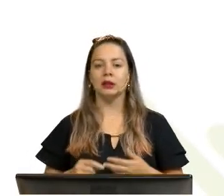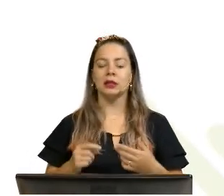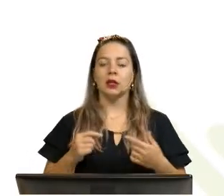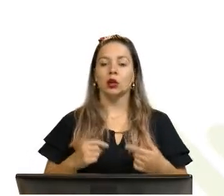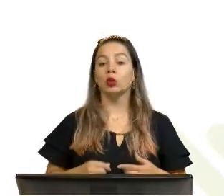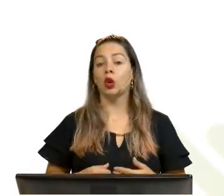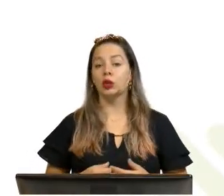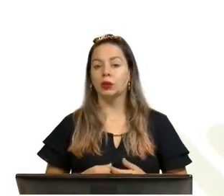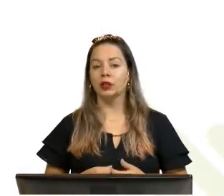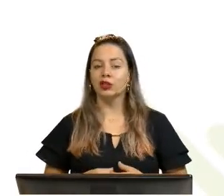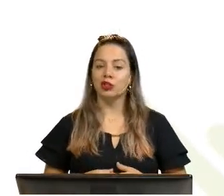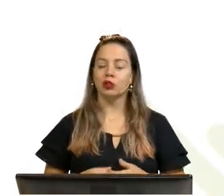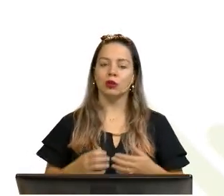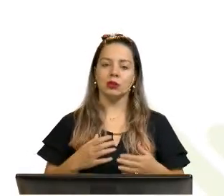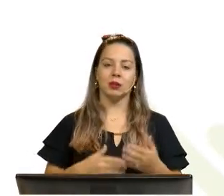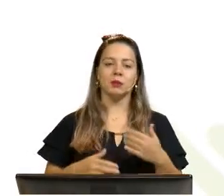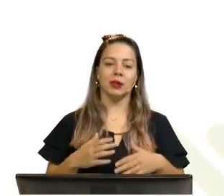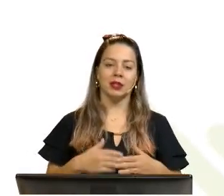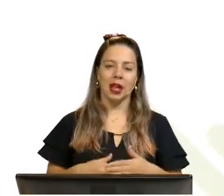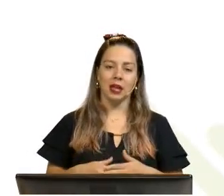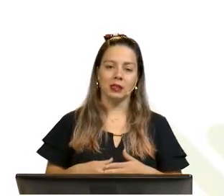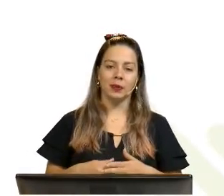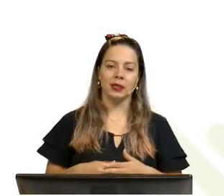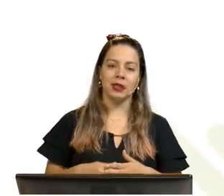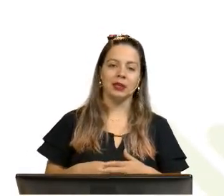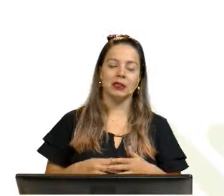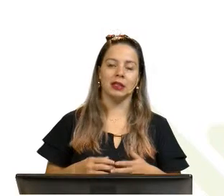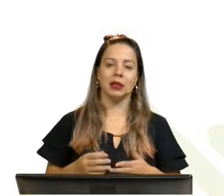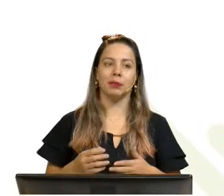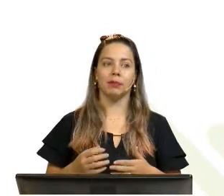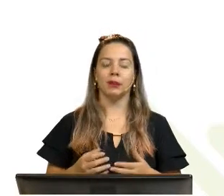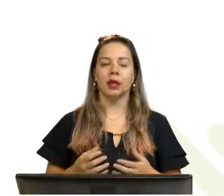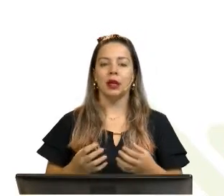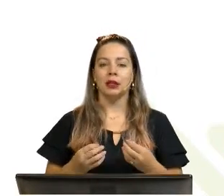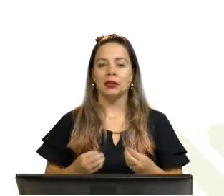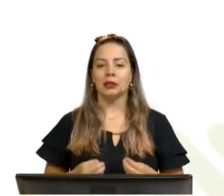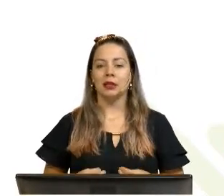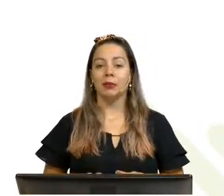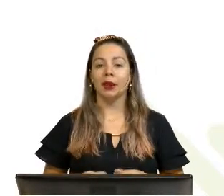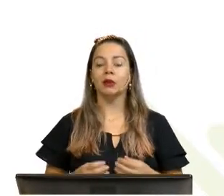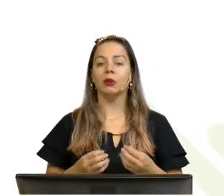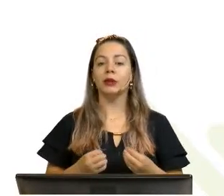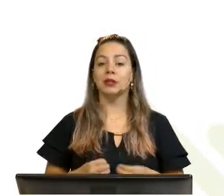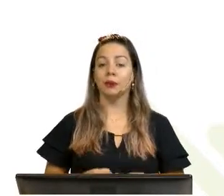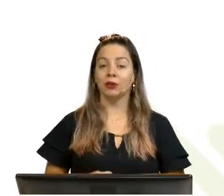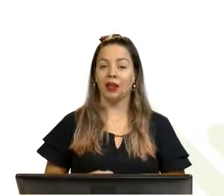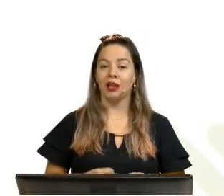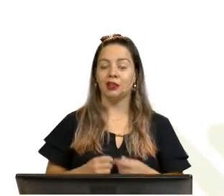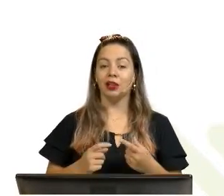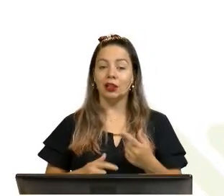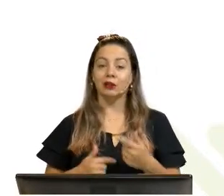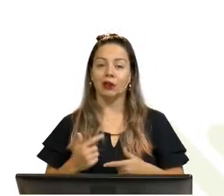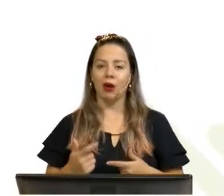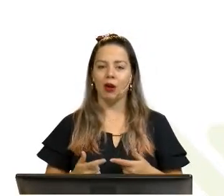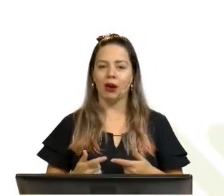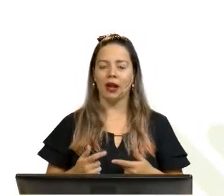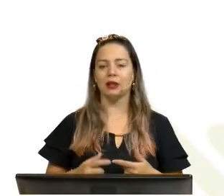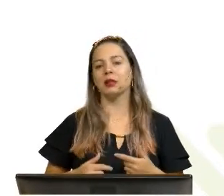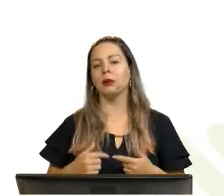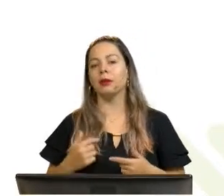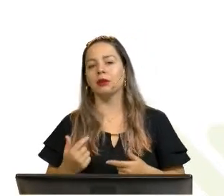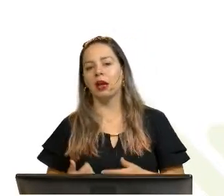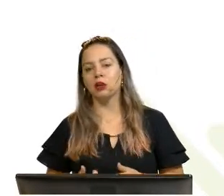plantas no nosso intestino nós temos bactérias presentes que se alimentam e se protege e em troca